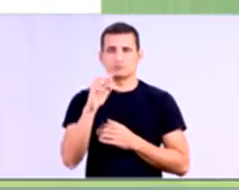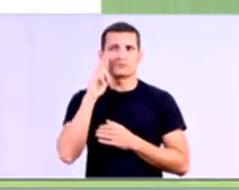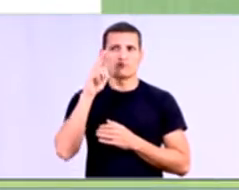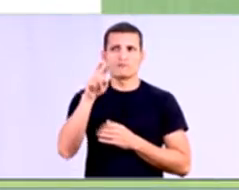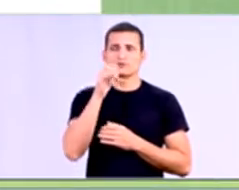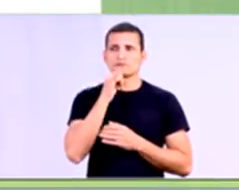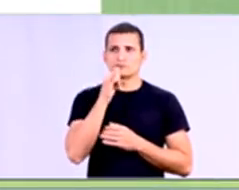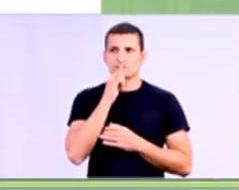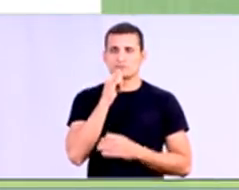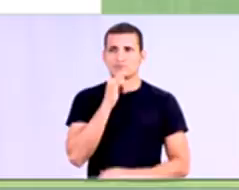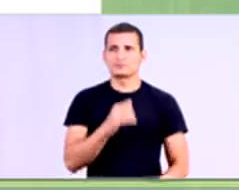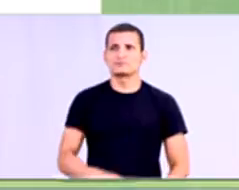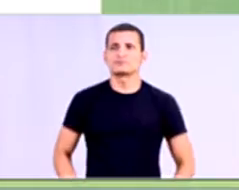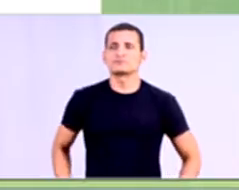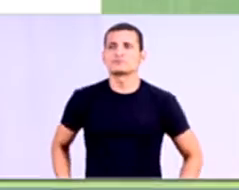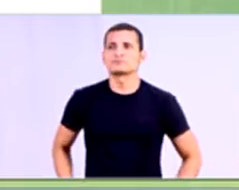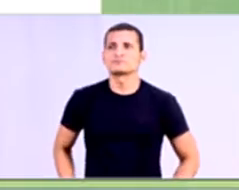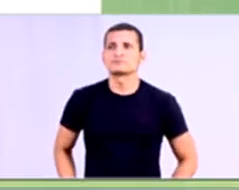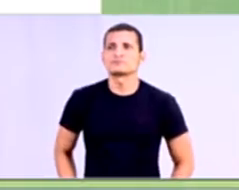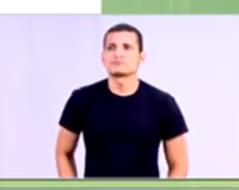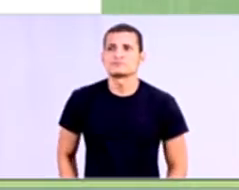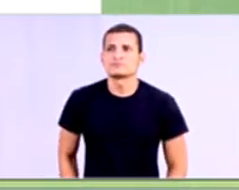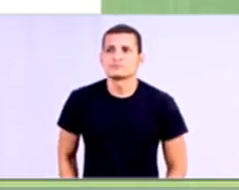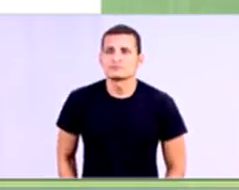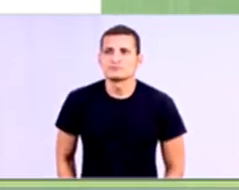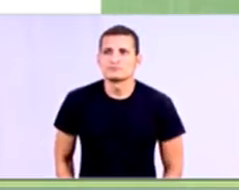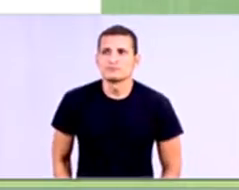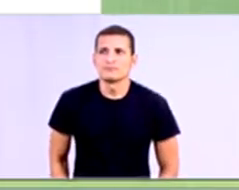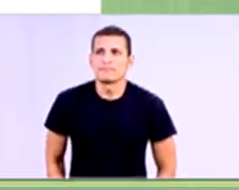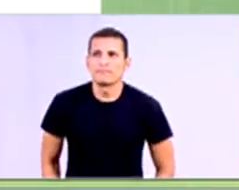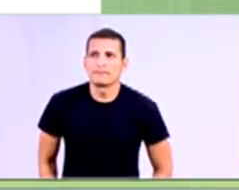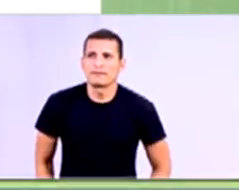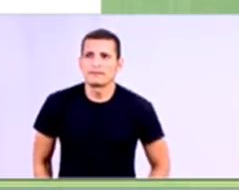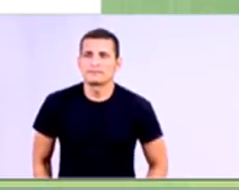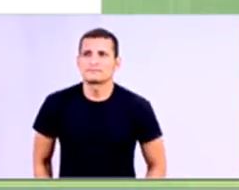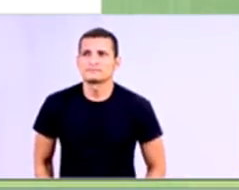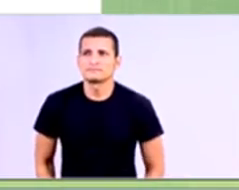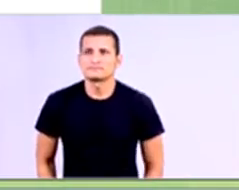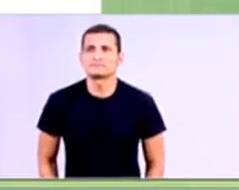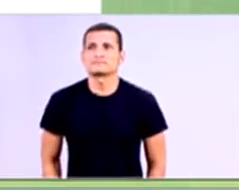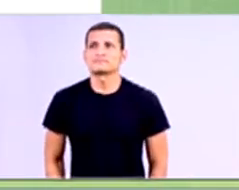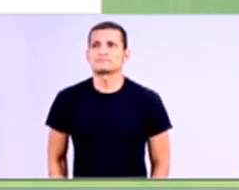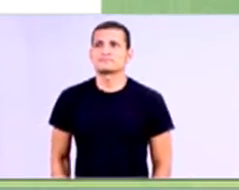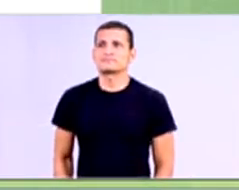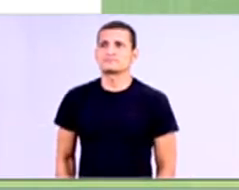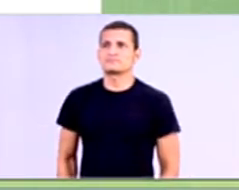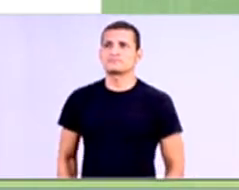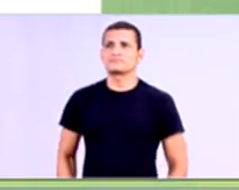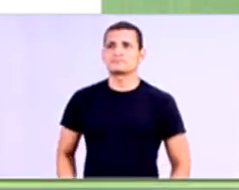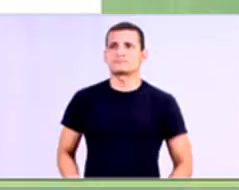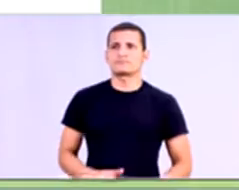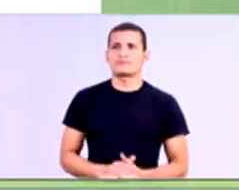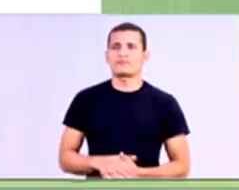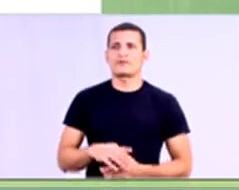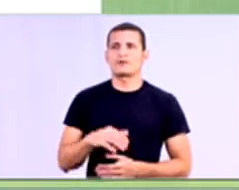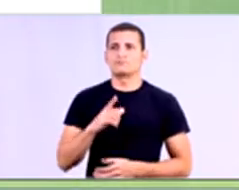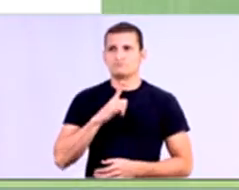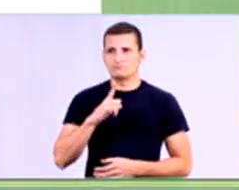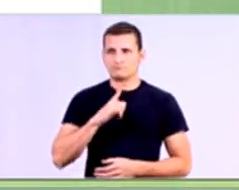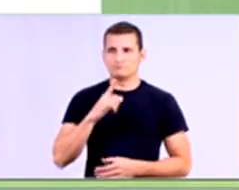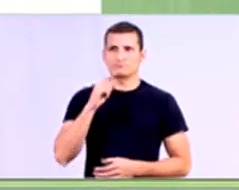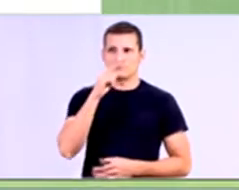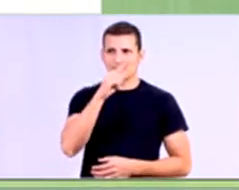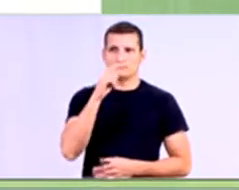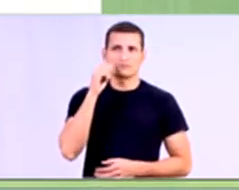exemplo de diagrama de caso de uso. Então, eu tenho aqui já uma anotação diferente. Vejam que eu tenho um bonequinho.